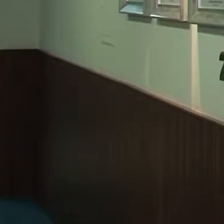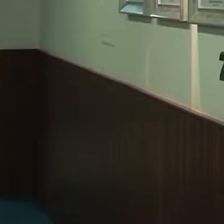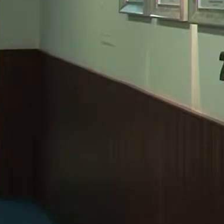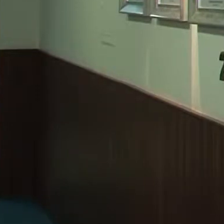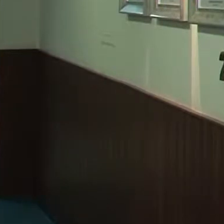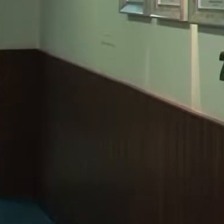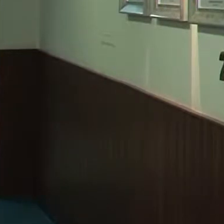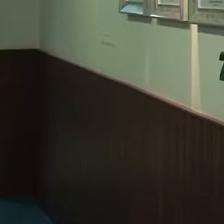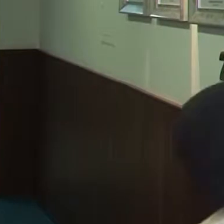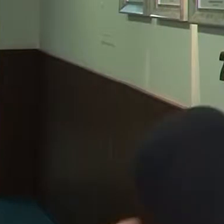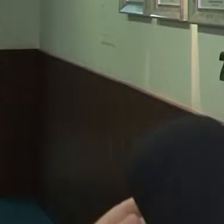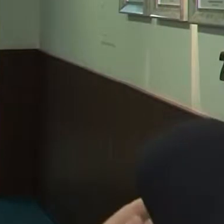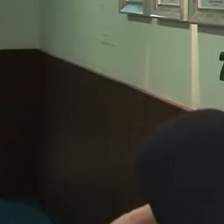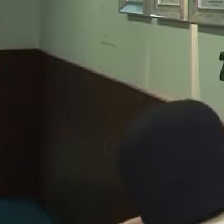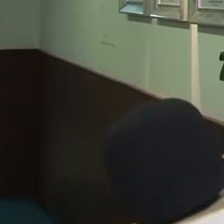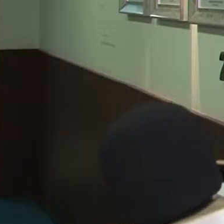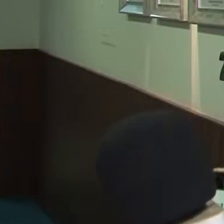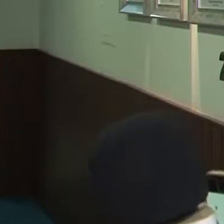todos os fortalezenses.